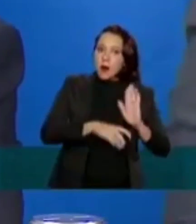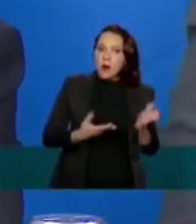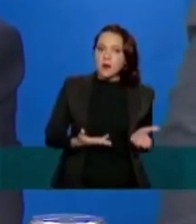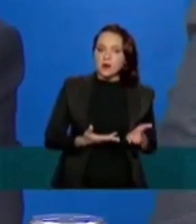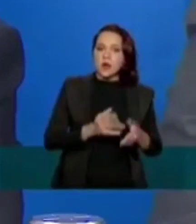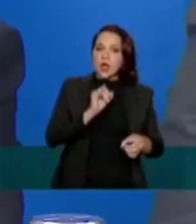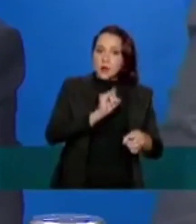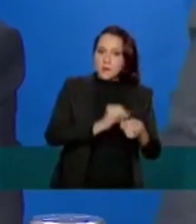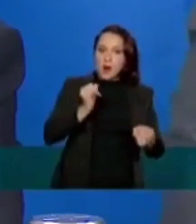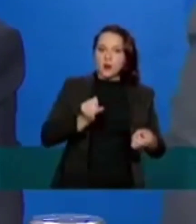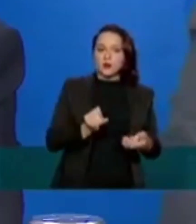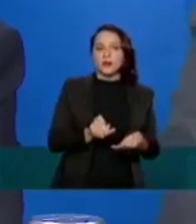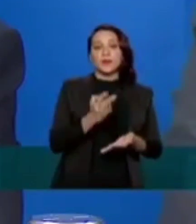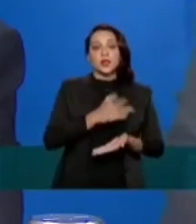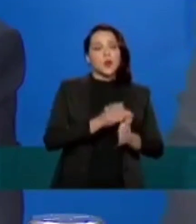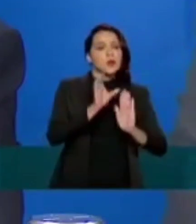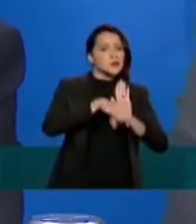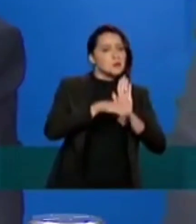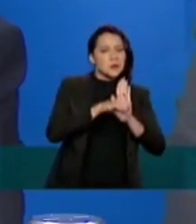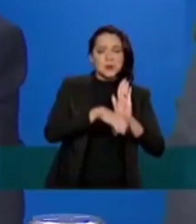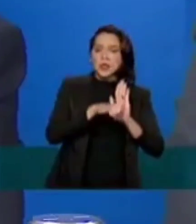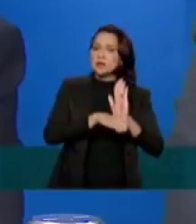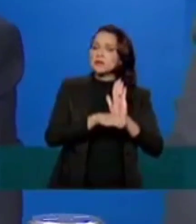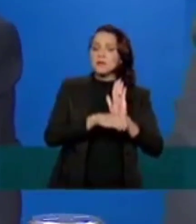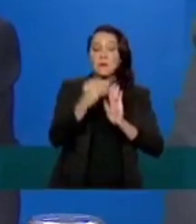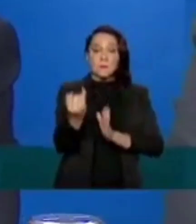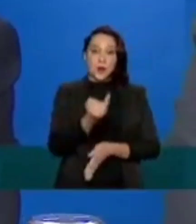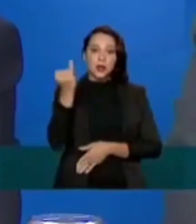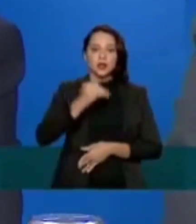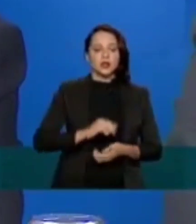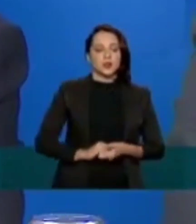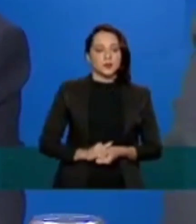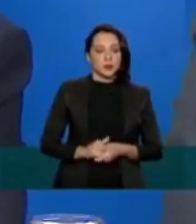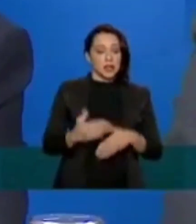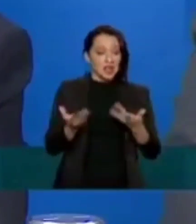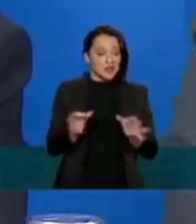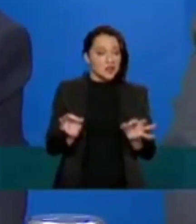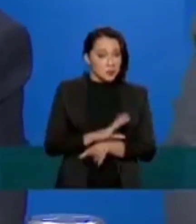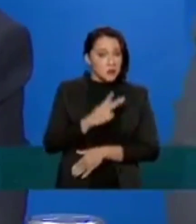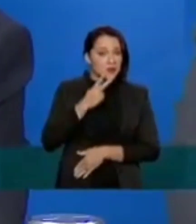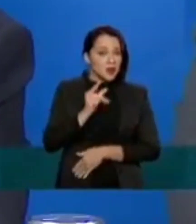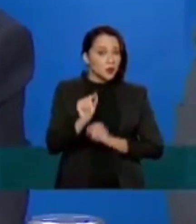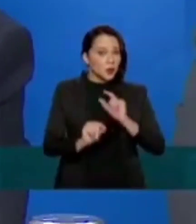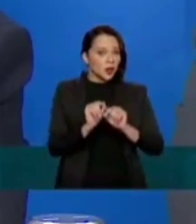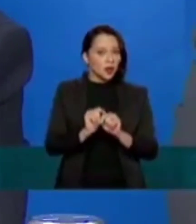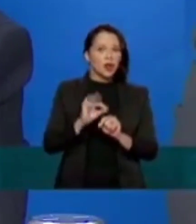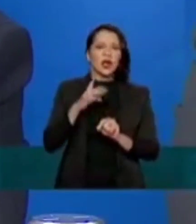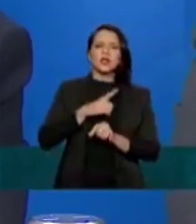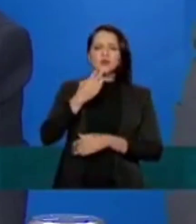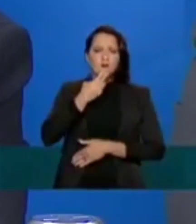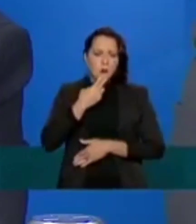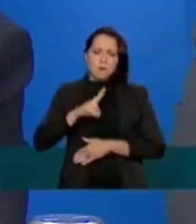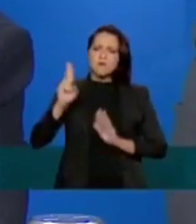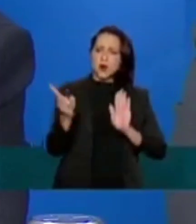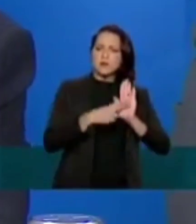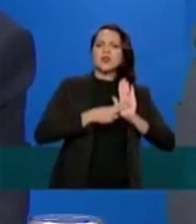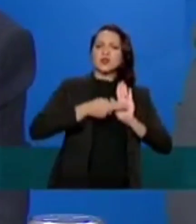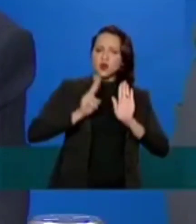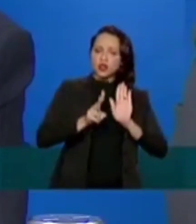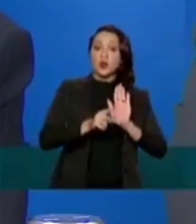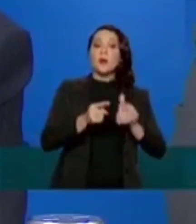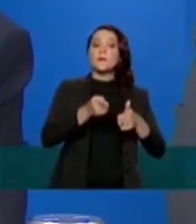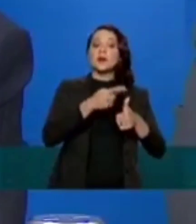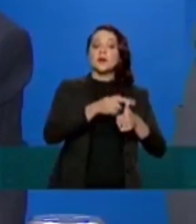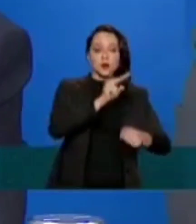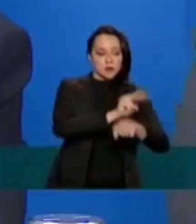esse conceito é um conceito muito sólido, muito importante, e eu termino dizendo que nós estamos mantendo o nosso duplo compromisso. Primeiro, nós vamos